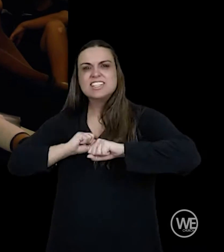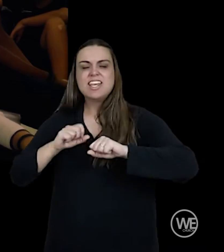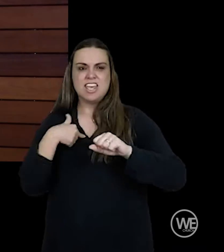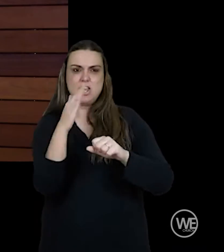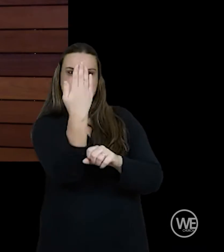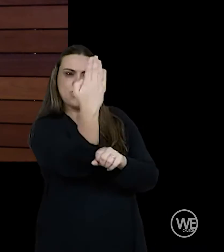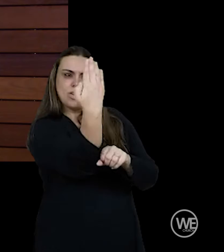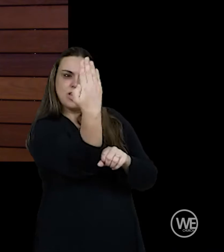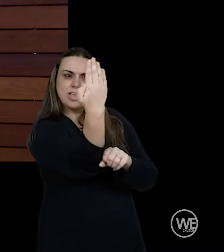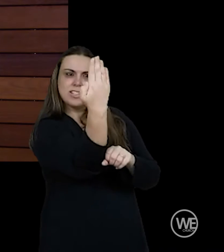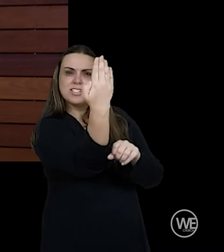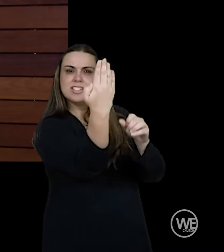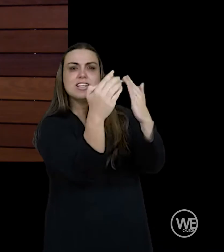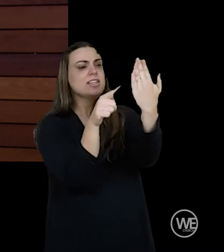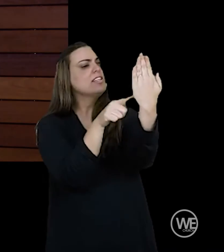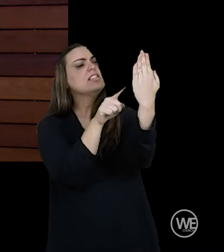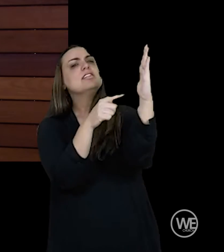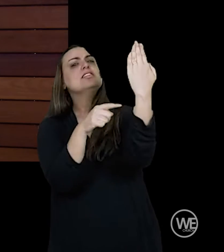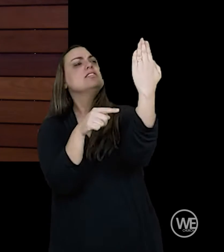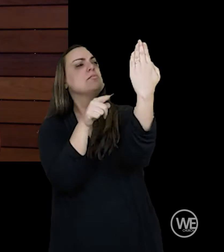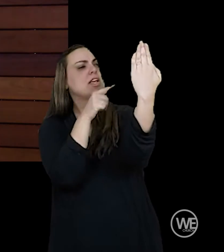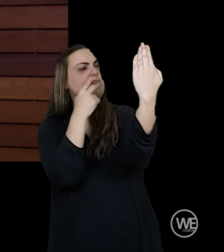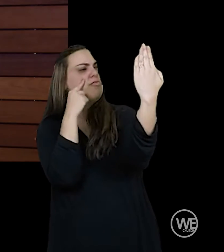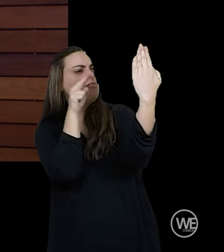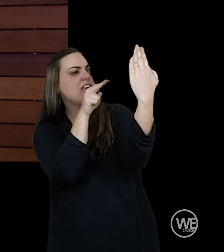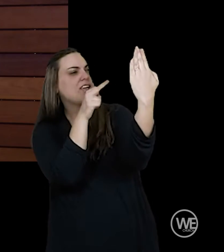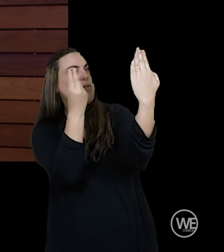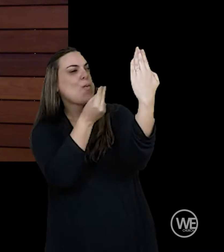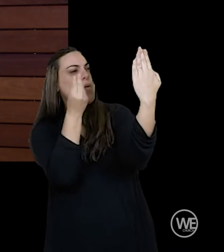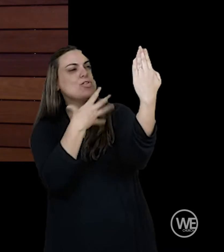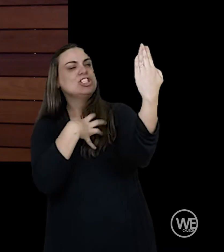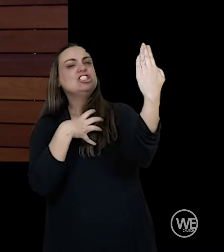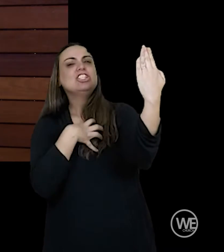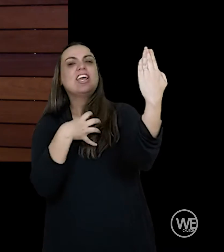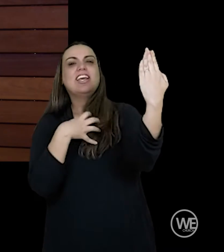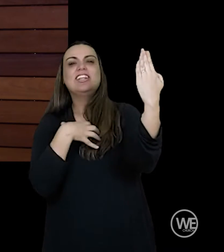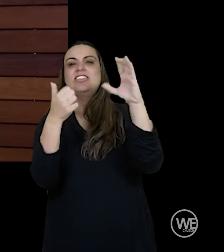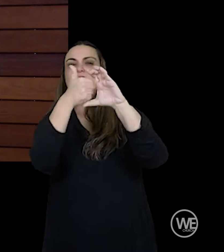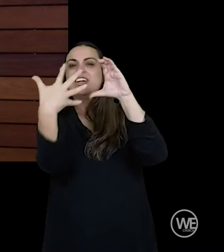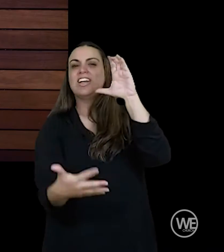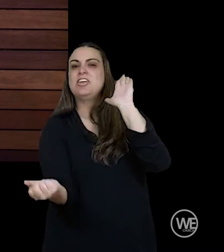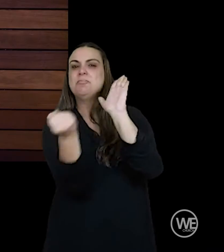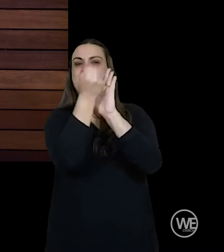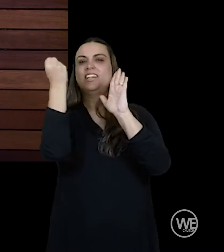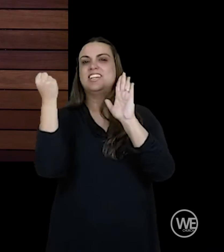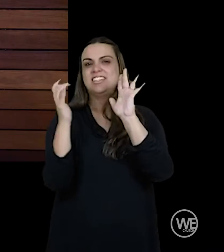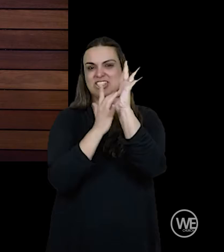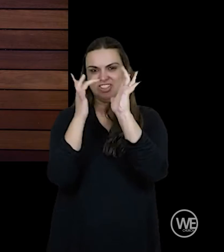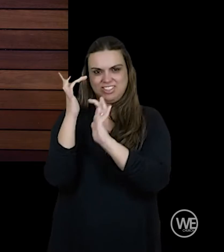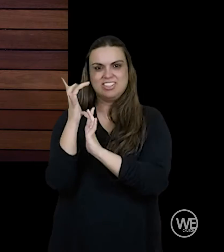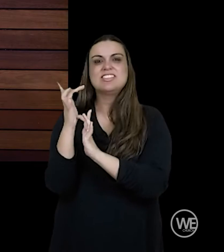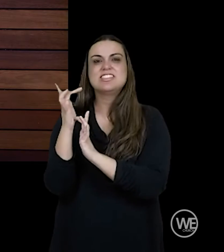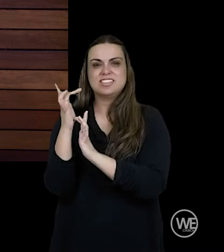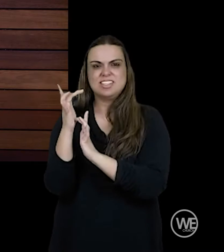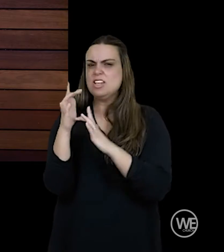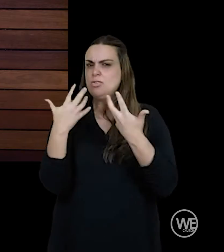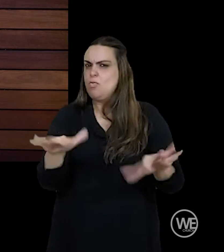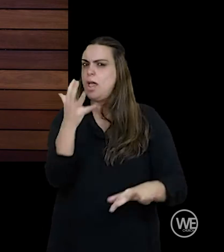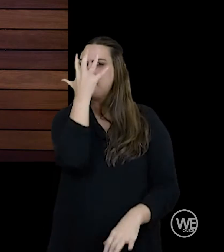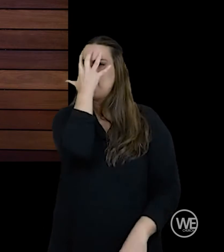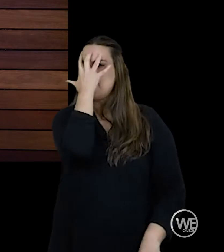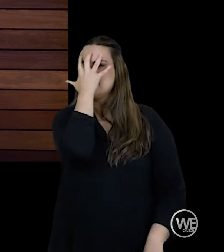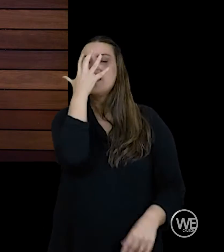espelho e encontrar aquilo que Deus aprovaria na minha vida e me olhar com transparência, não me olhar com máscaras,